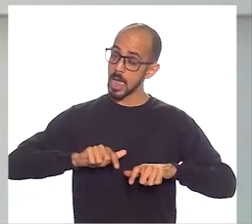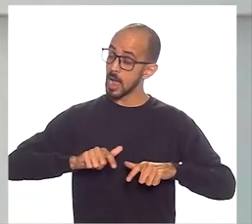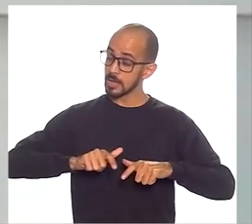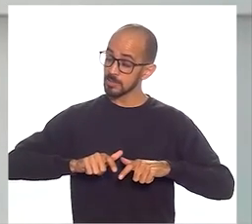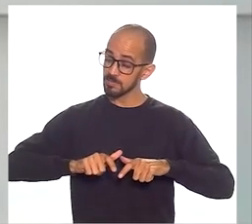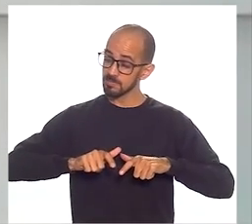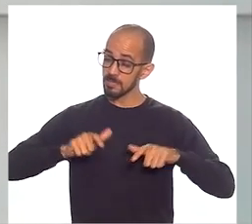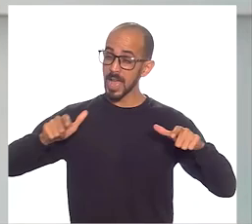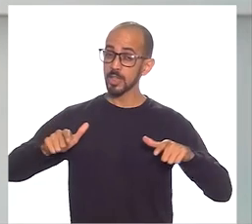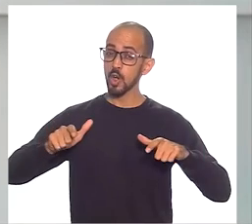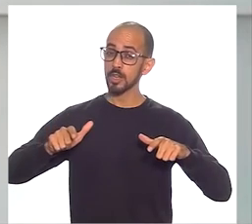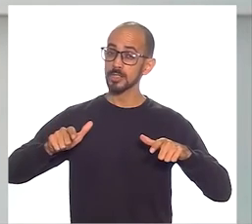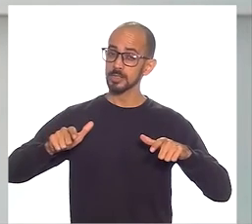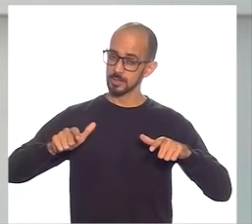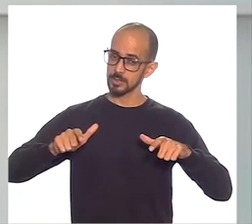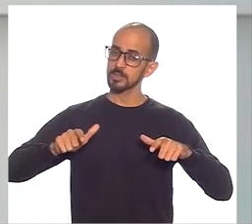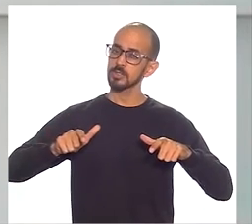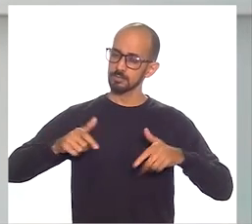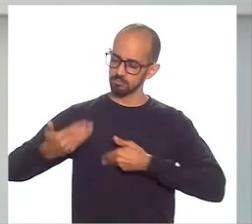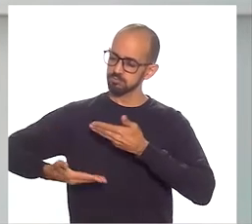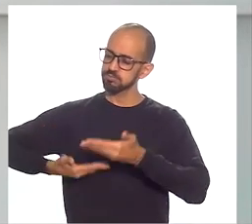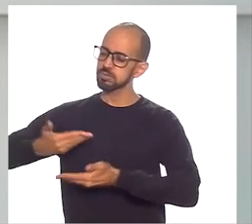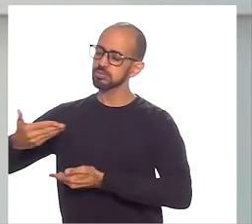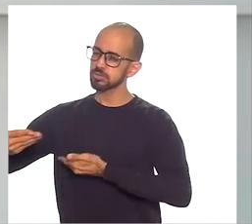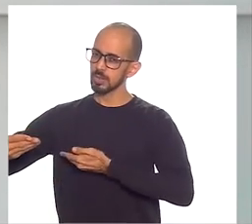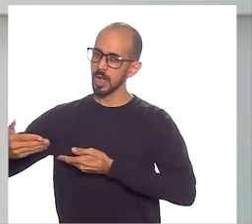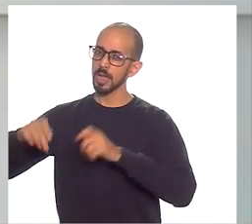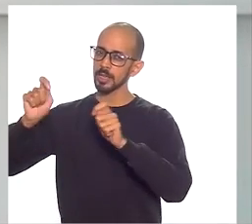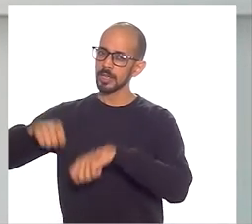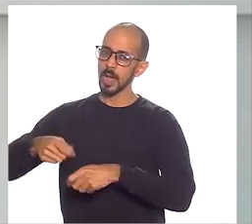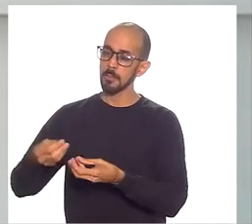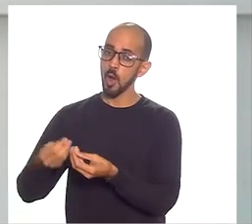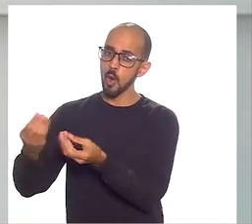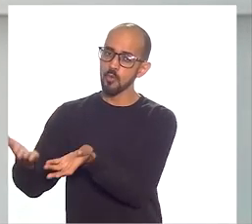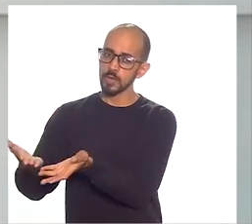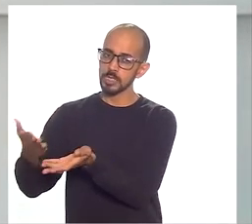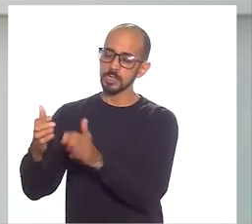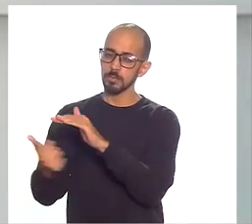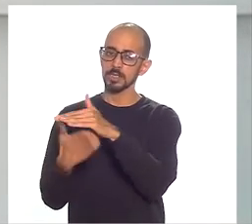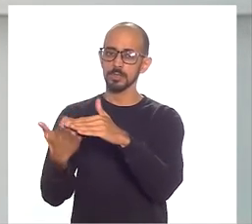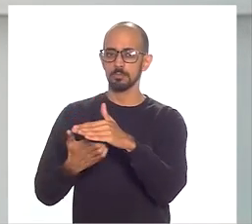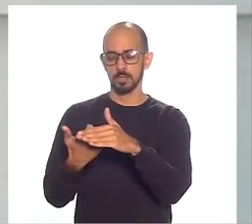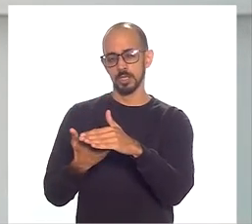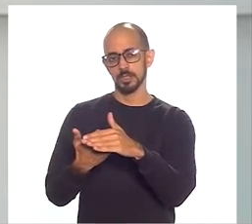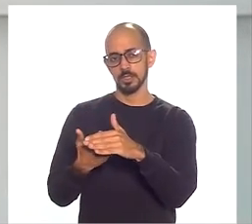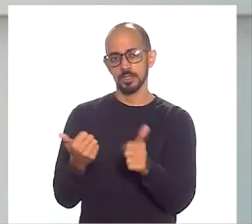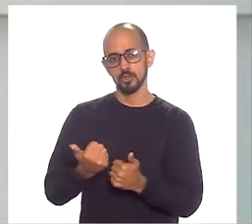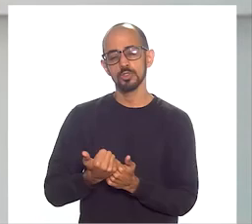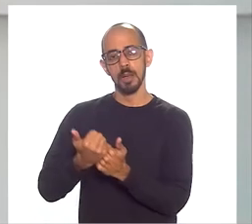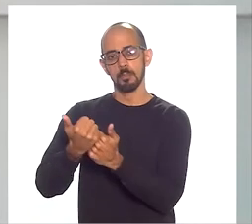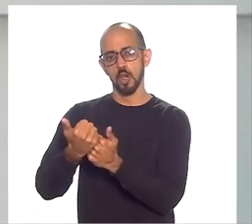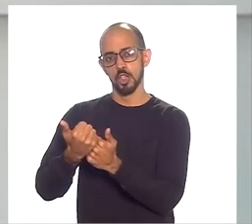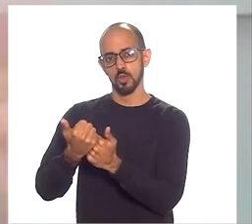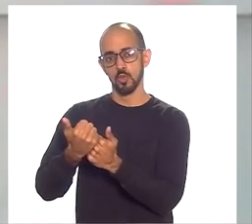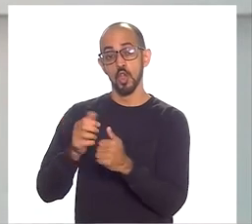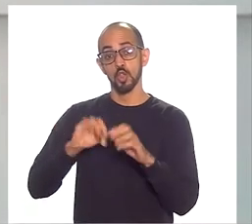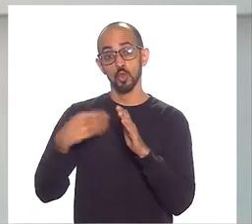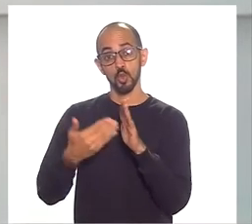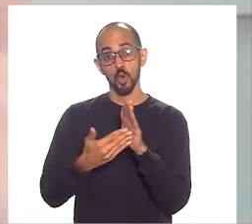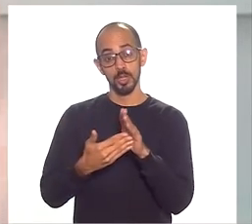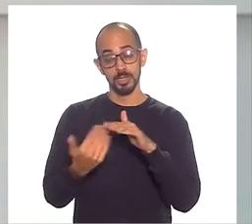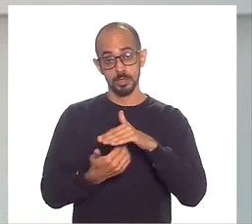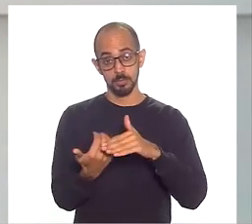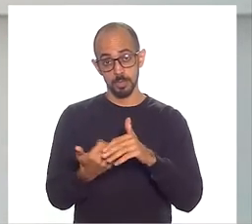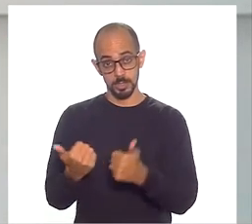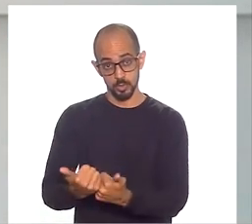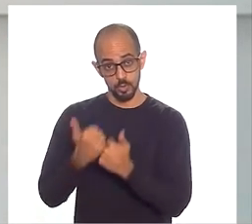das maiores e melhores contrapartidas que a gente pode oferecer para as empresas que nos apoiam. Para todas as empresas